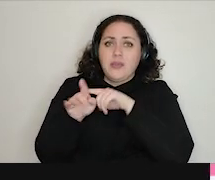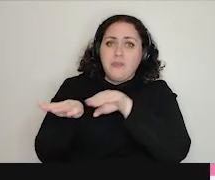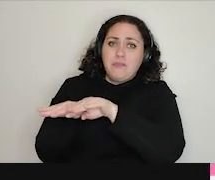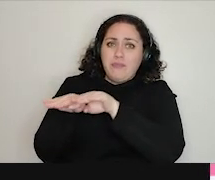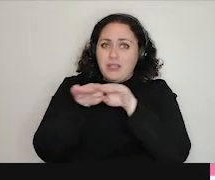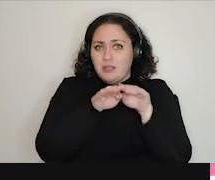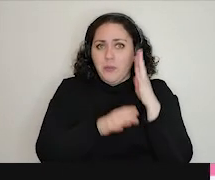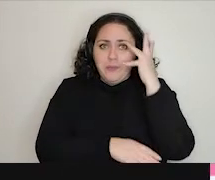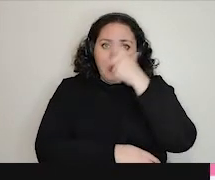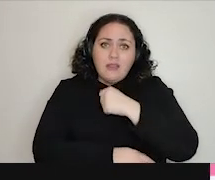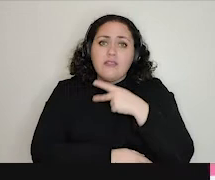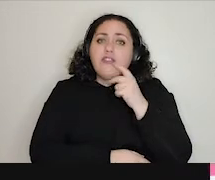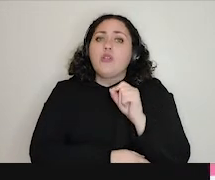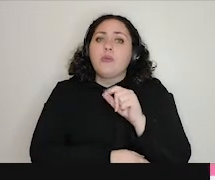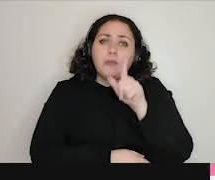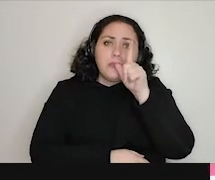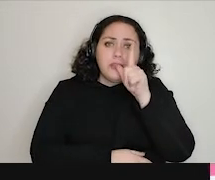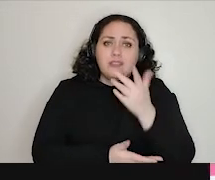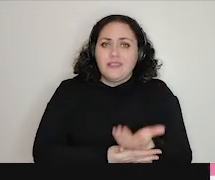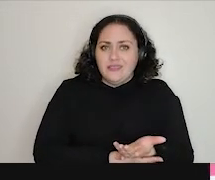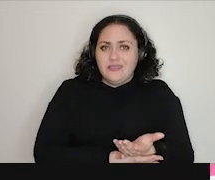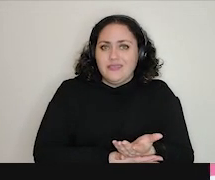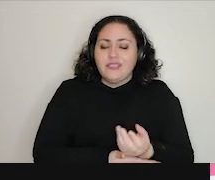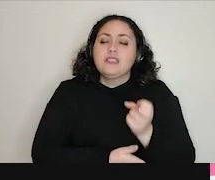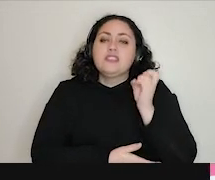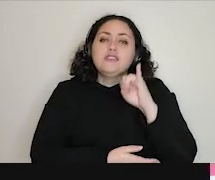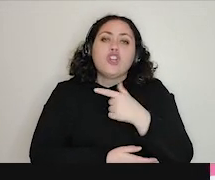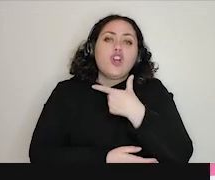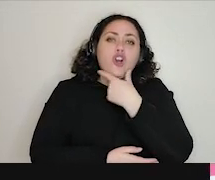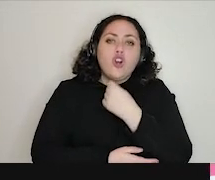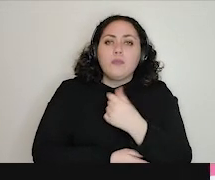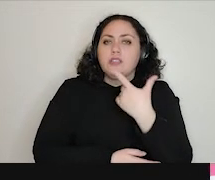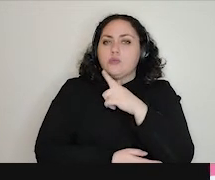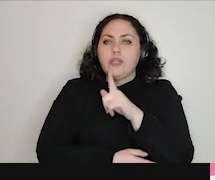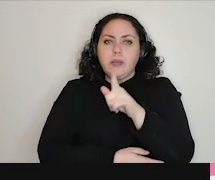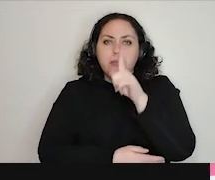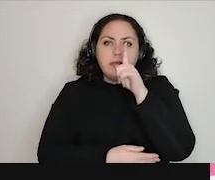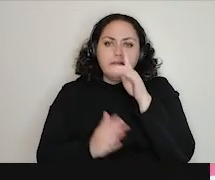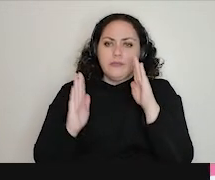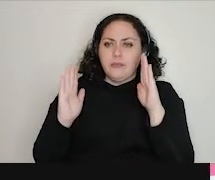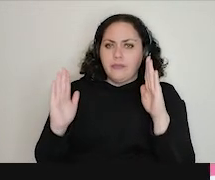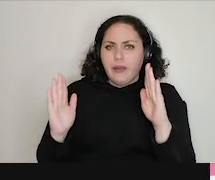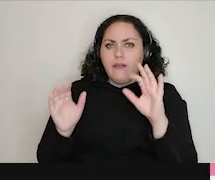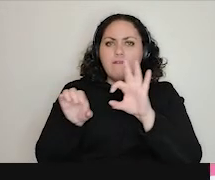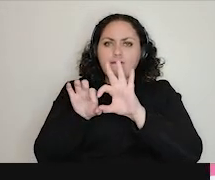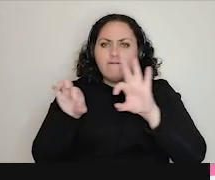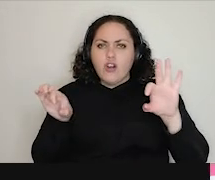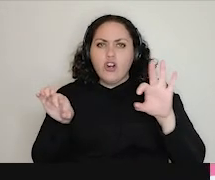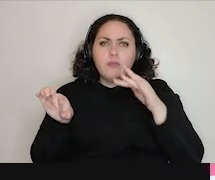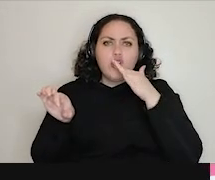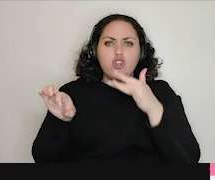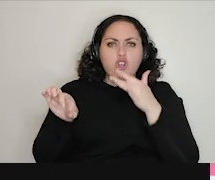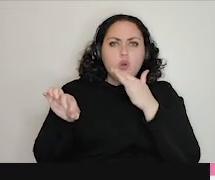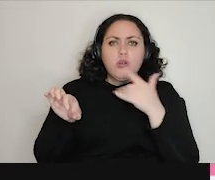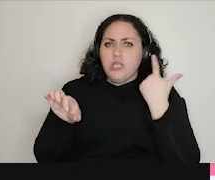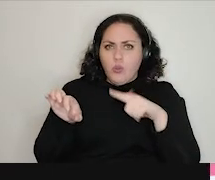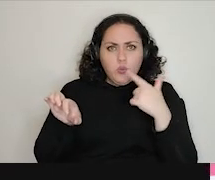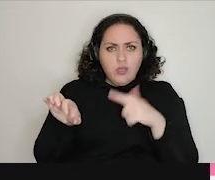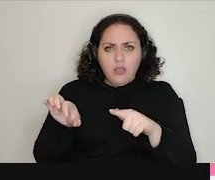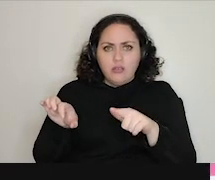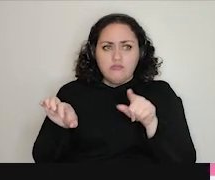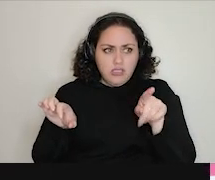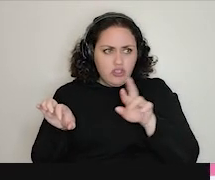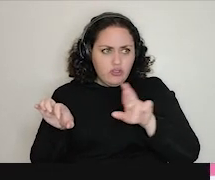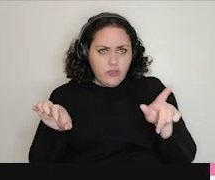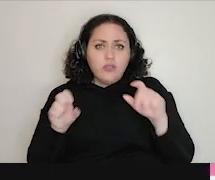de beleza no que concerne a genital. Se o homem não tem o genital no tamanho, no formato, na cor, que é num